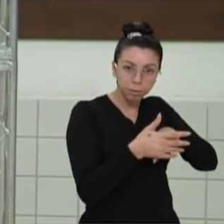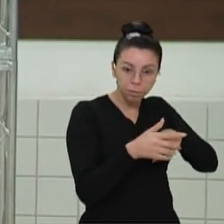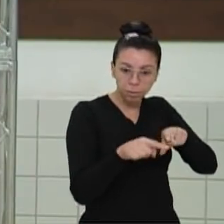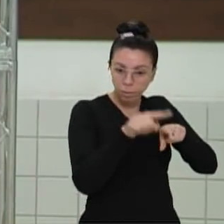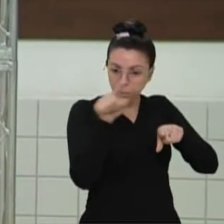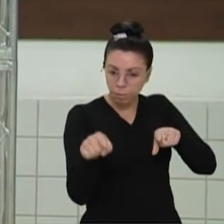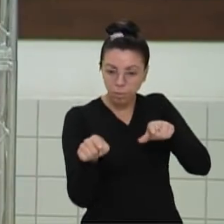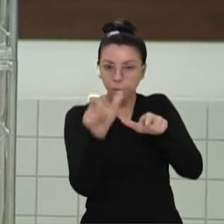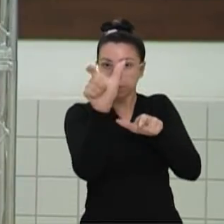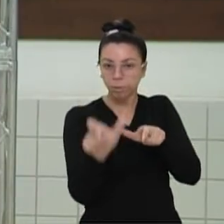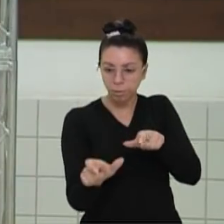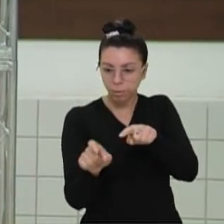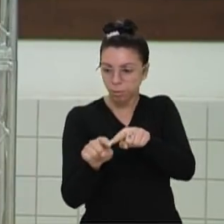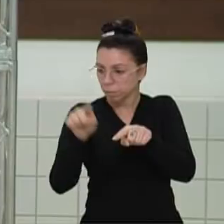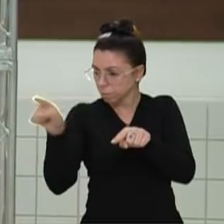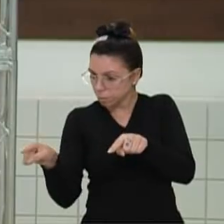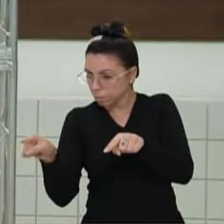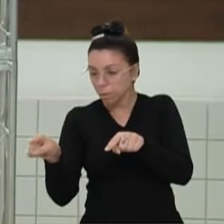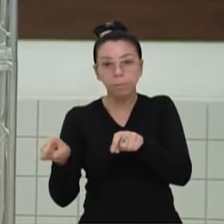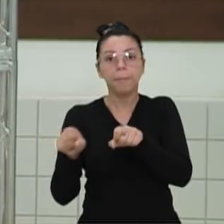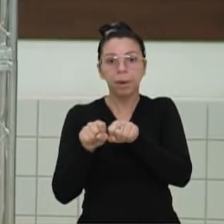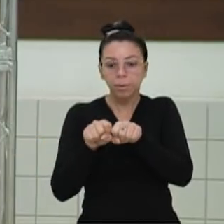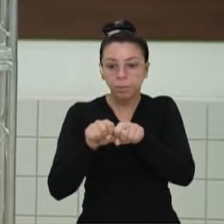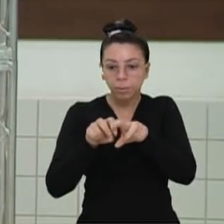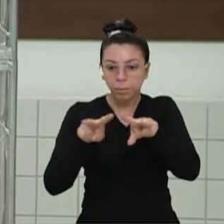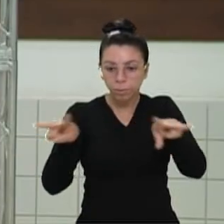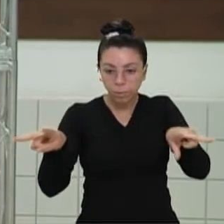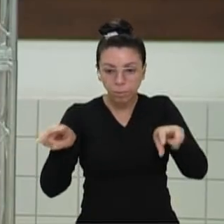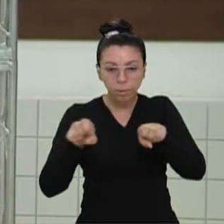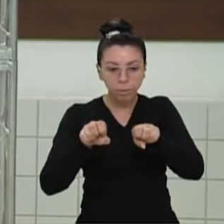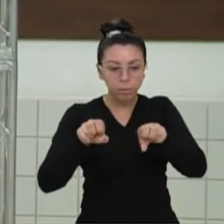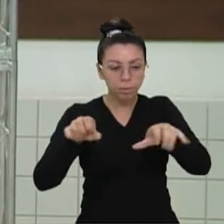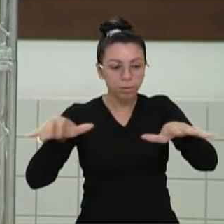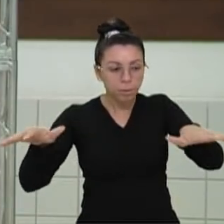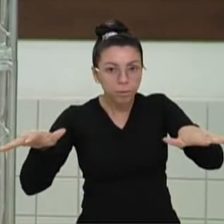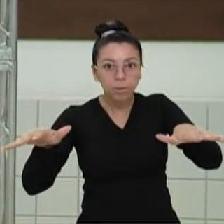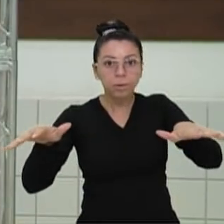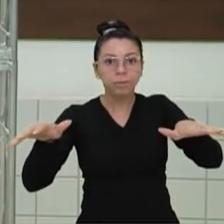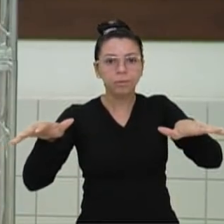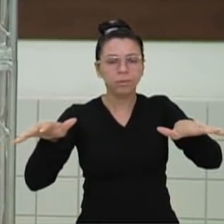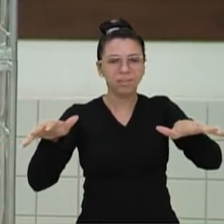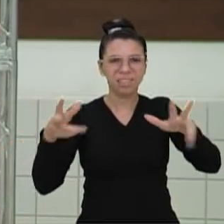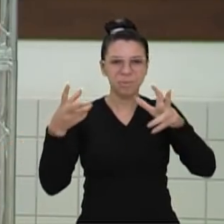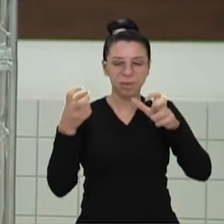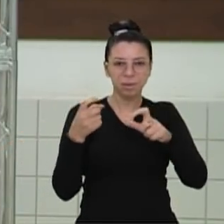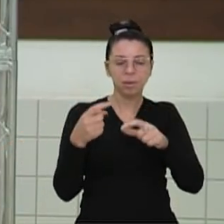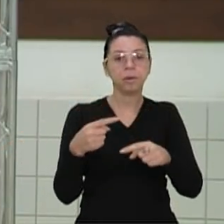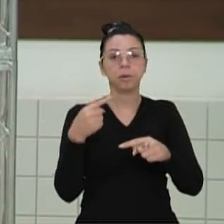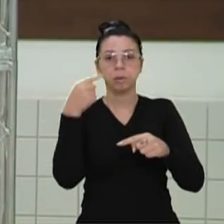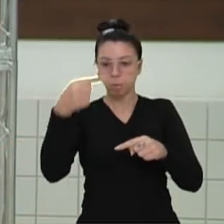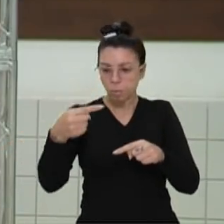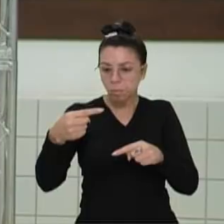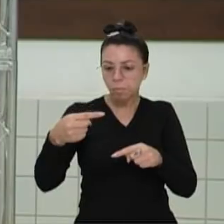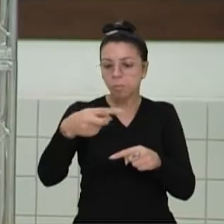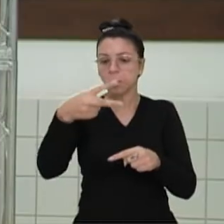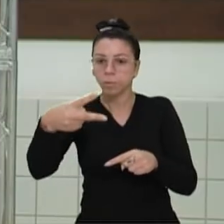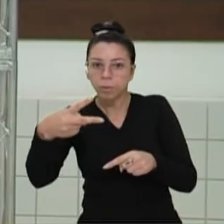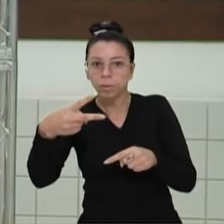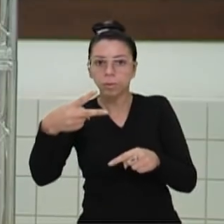uma dessas 2 pessoas transforma para 2. Essa para 2. Aí de 1 vai para 2, de 2 vai